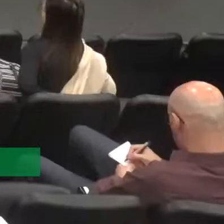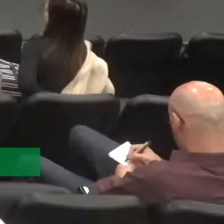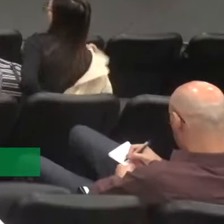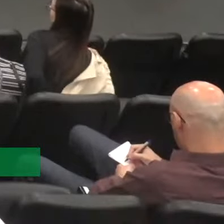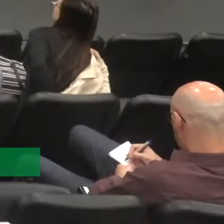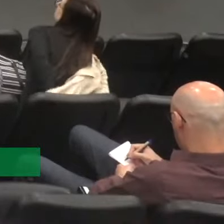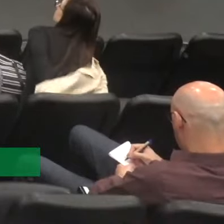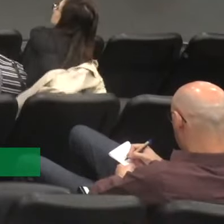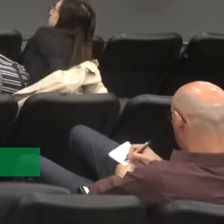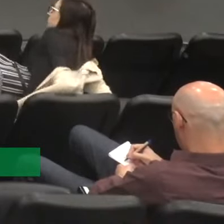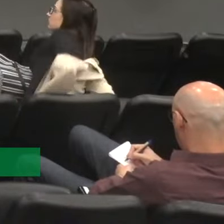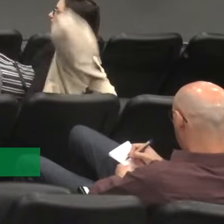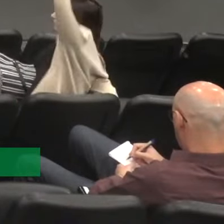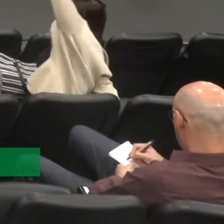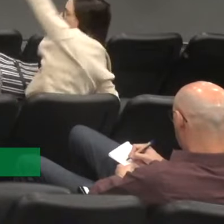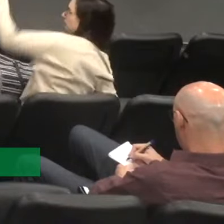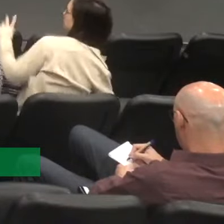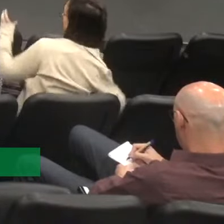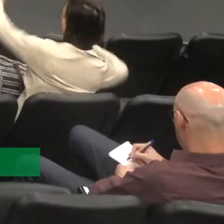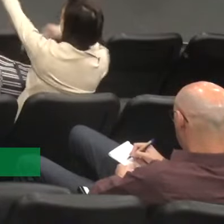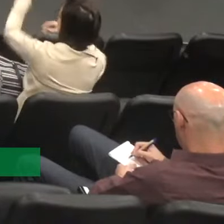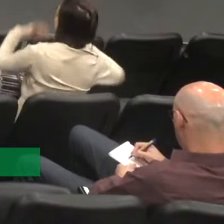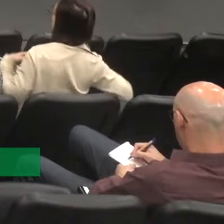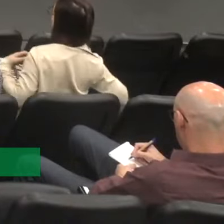Não sei.